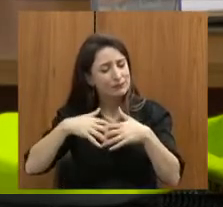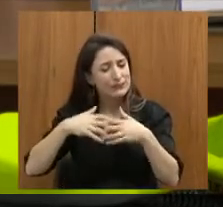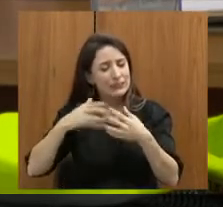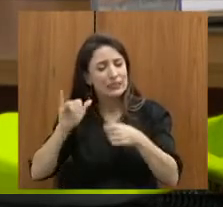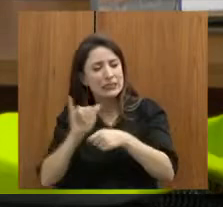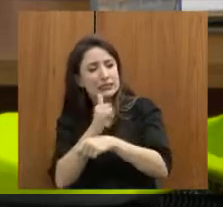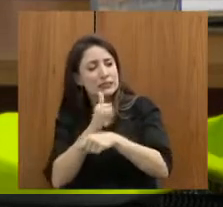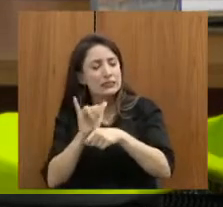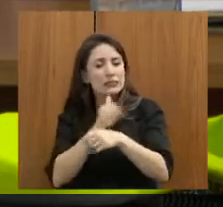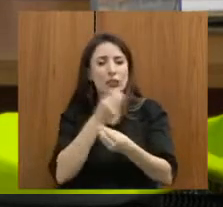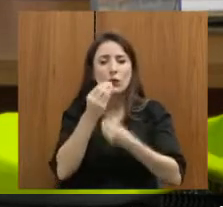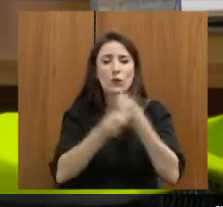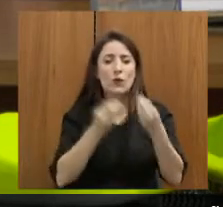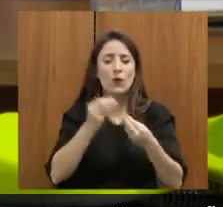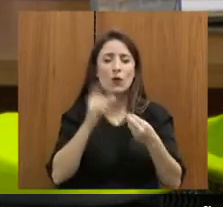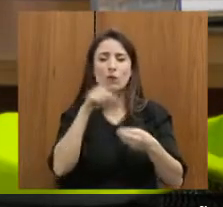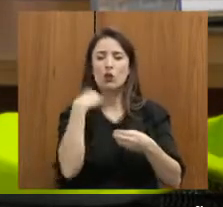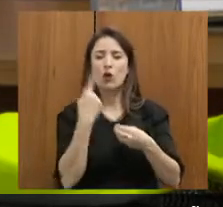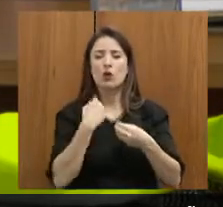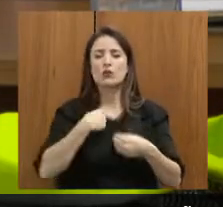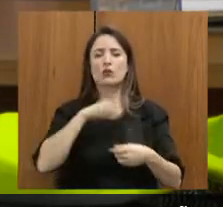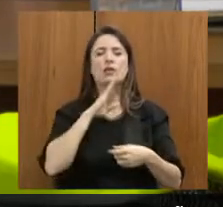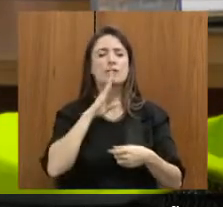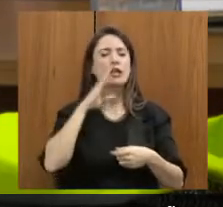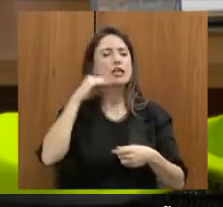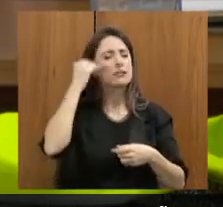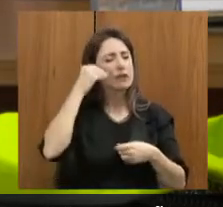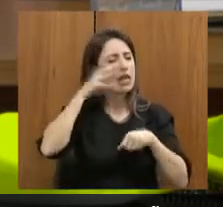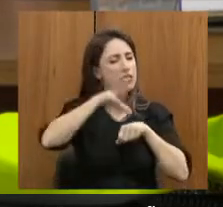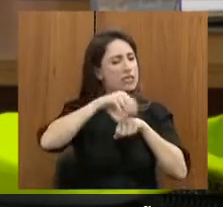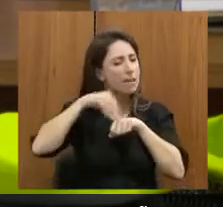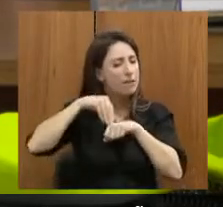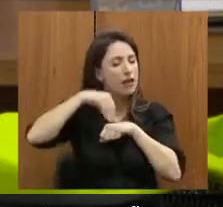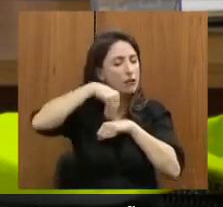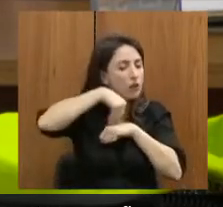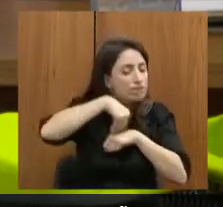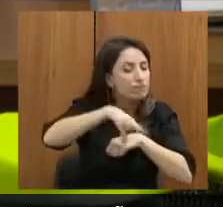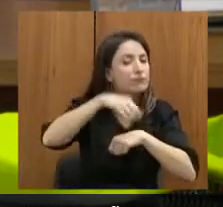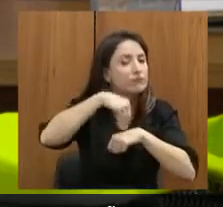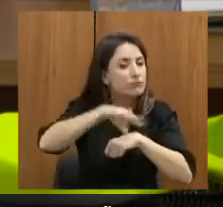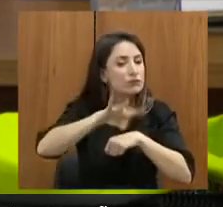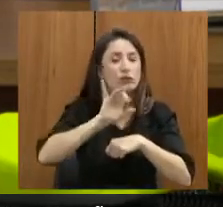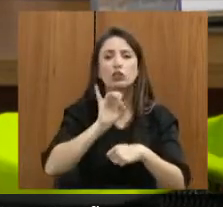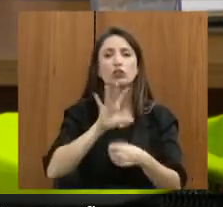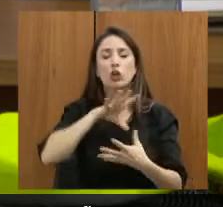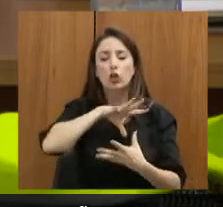a transmissão desses saberes para além do saber da subjetividade